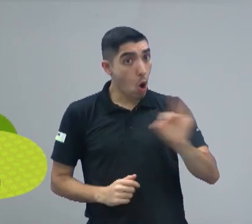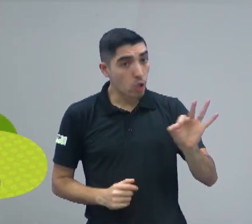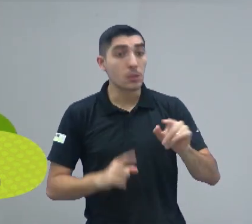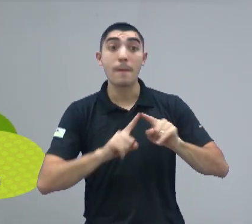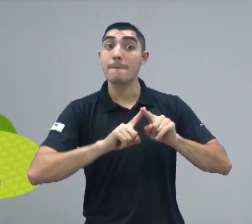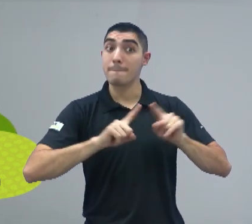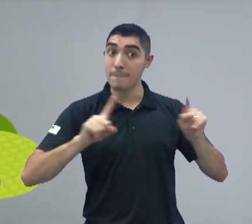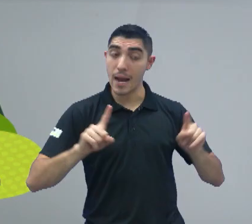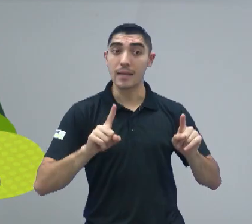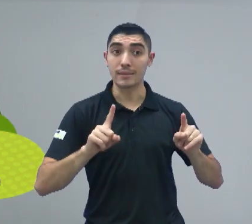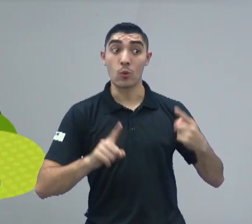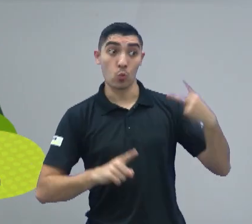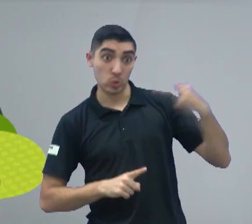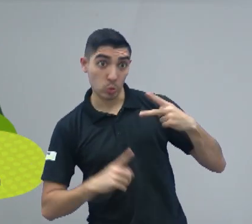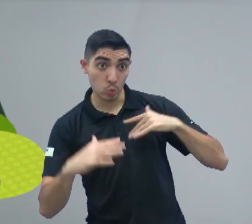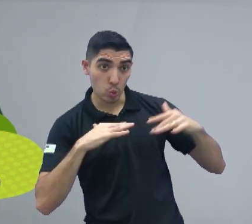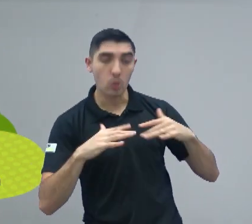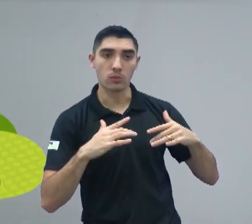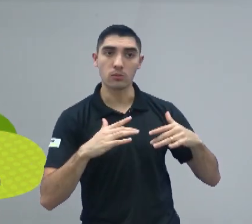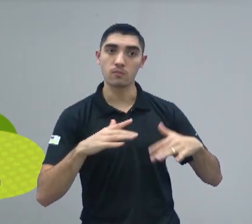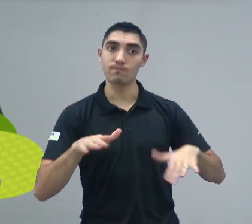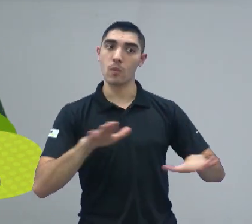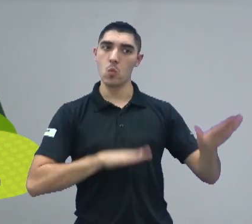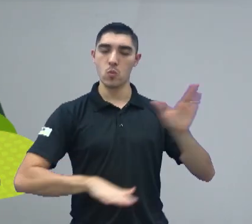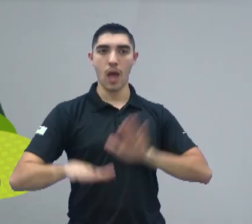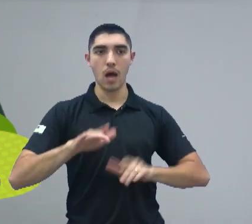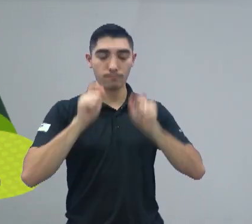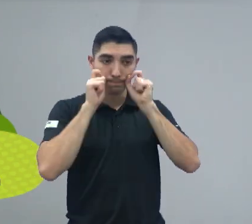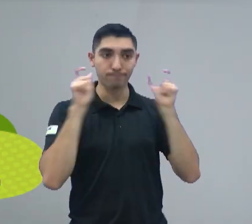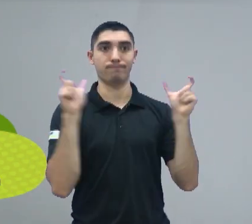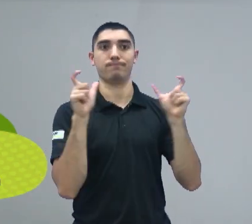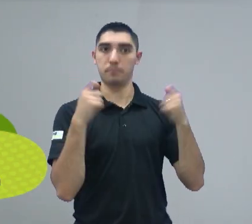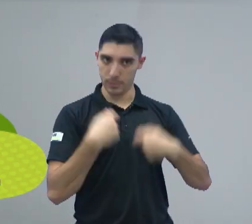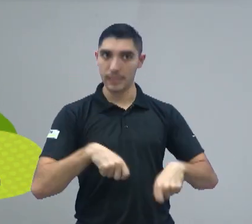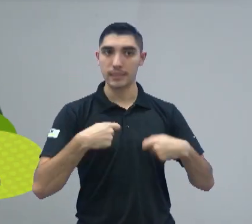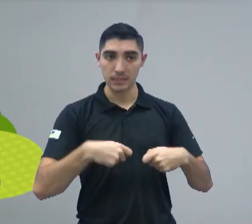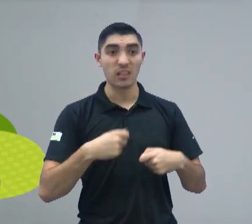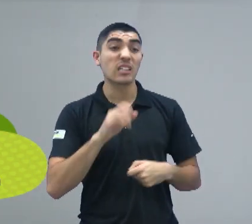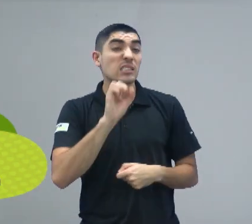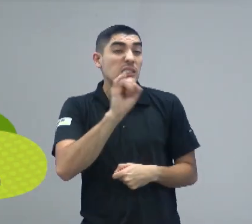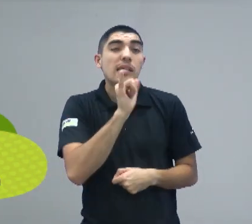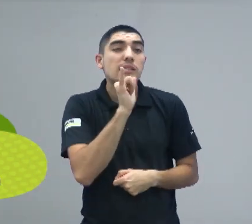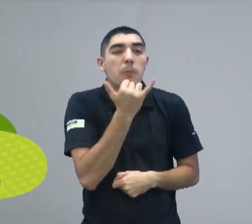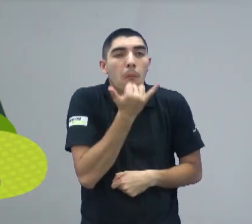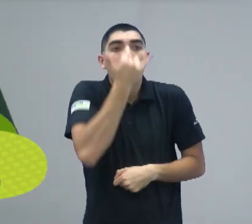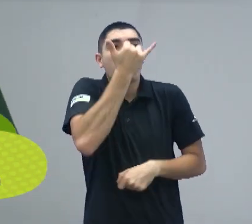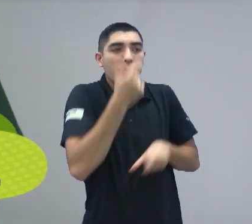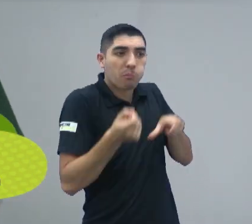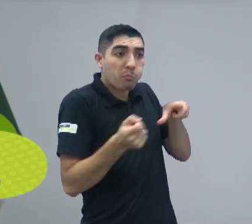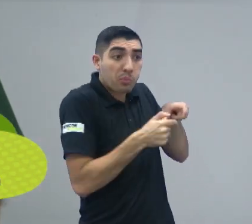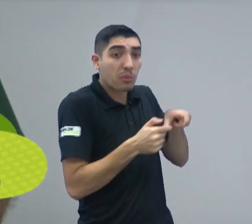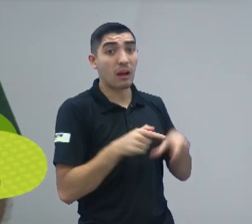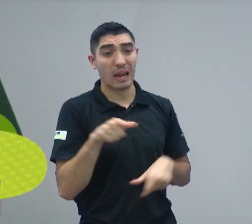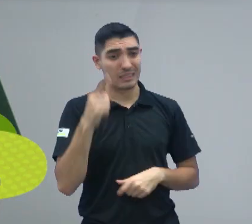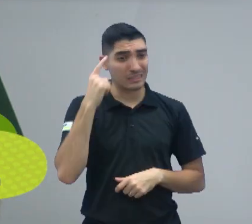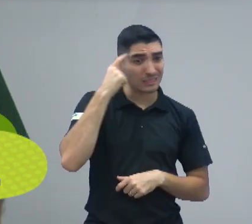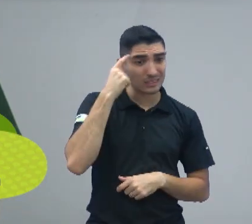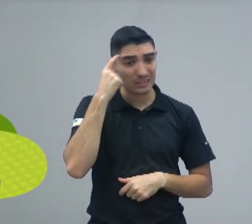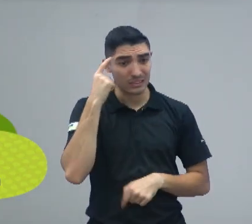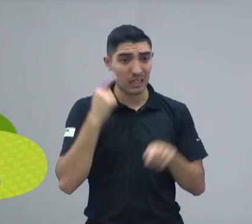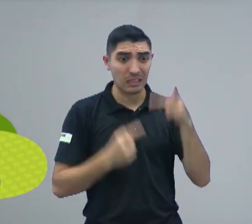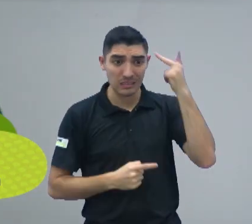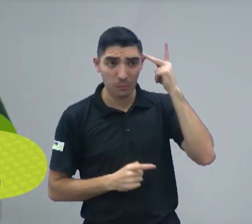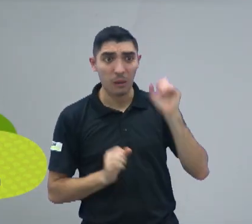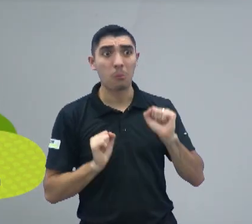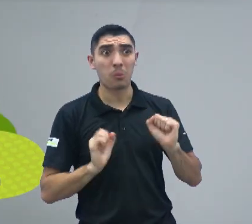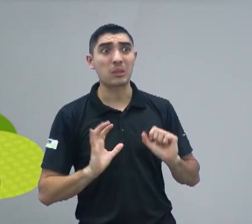tomar cuidados, né? Às vezes São José acaba jogando em Cotia, toma um gol, aí começa a ter essa expectativa, achar que o São Paulo pode